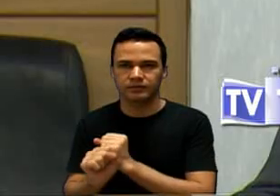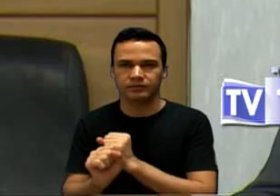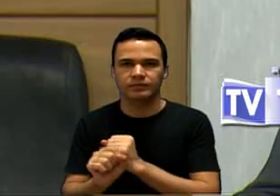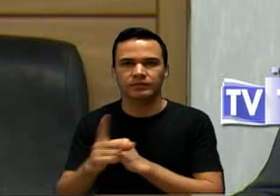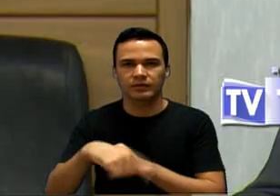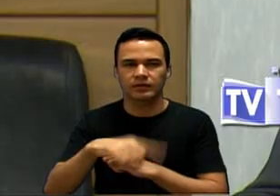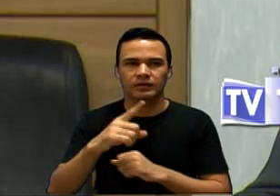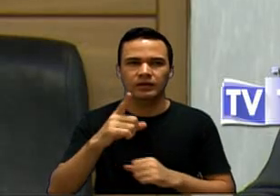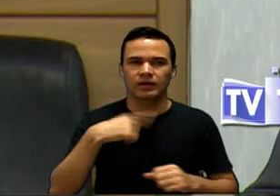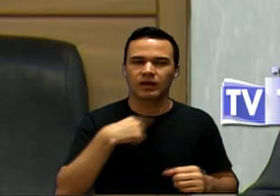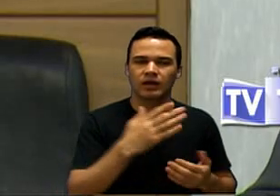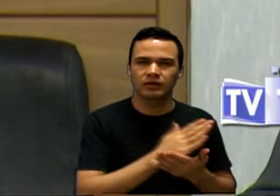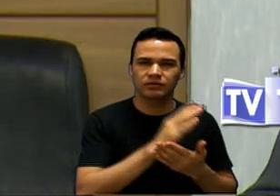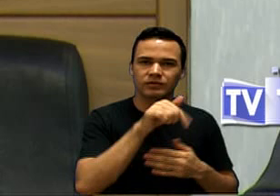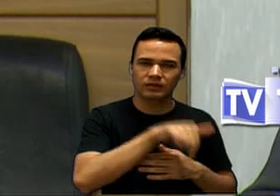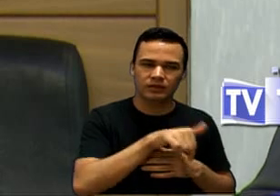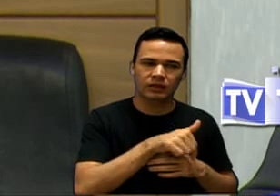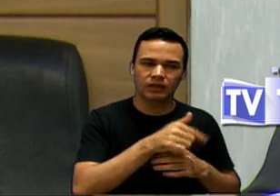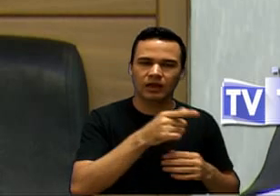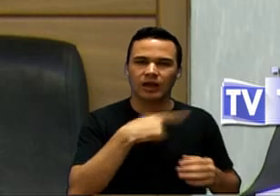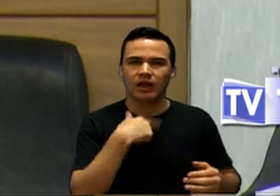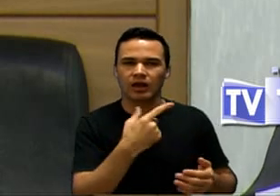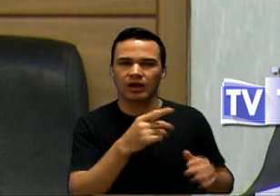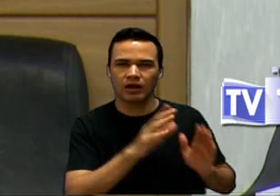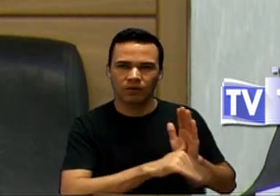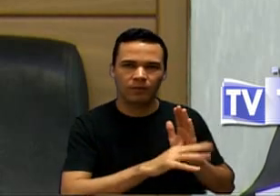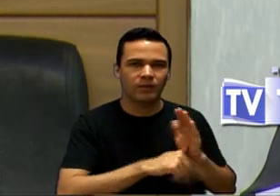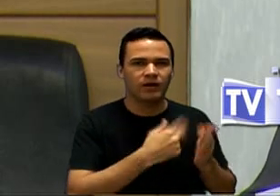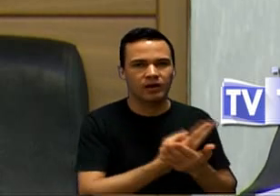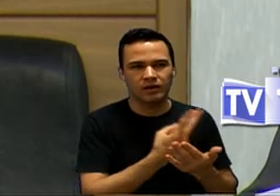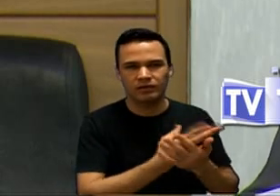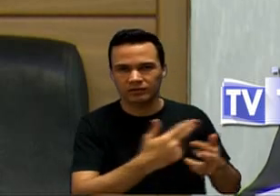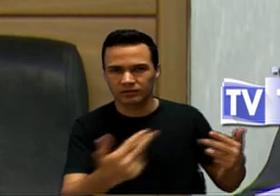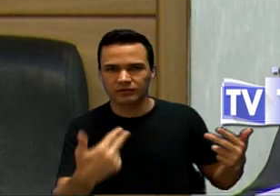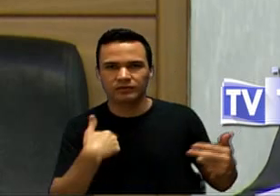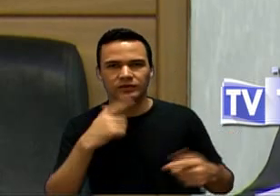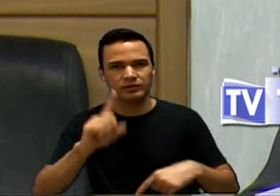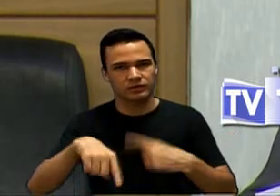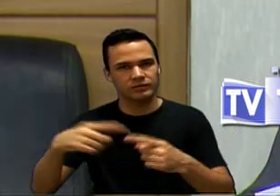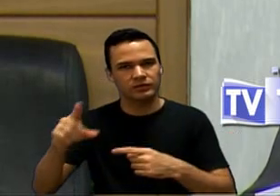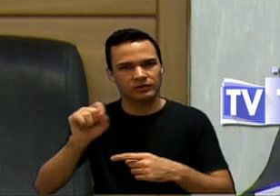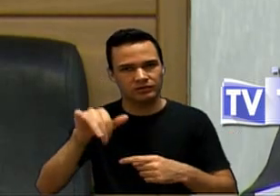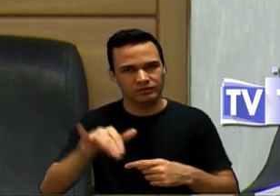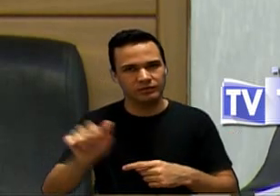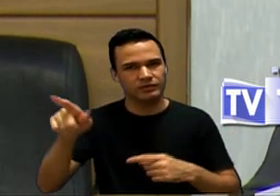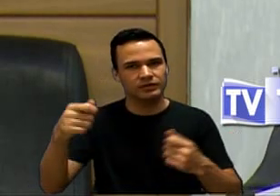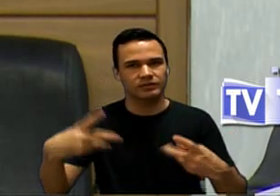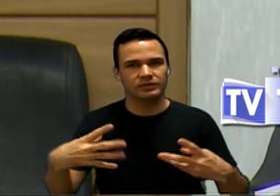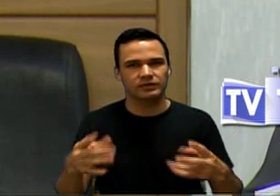de criminalidade em nossa cidade. E o secretário Semen Lamarca também fará o uso do plenário